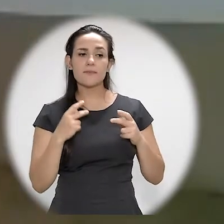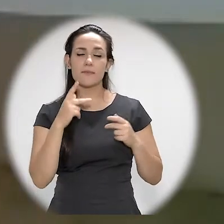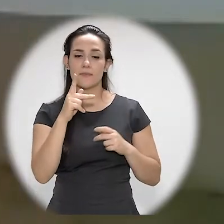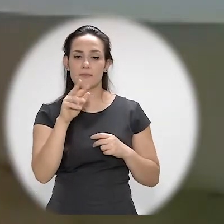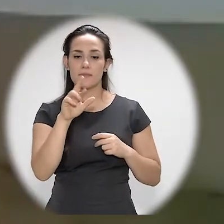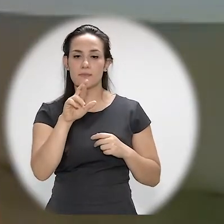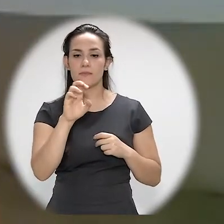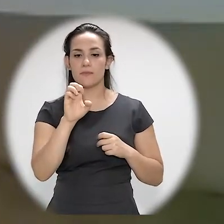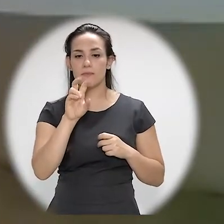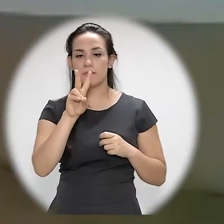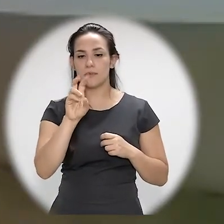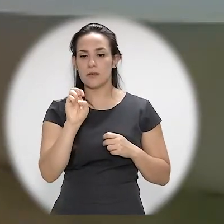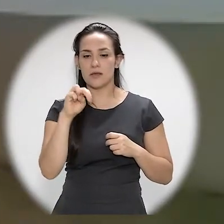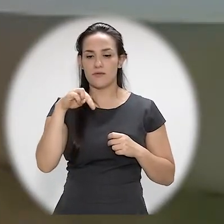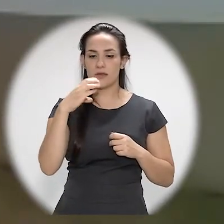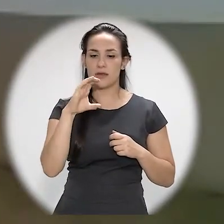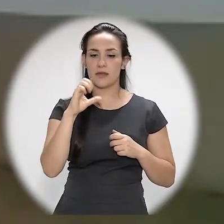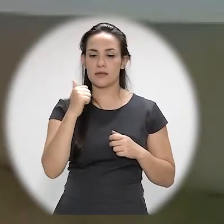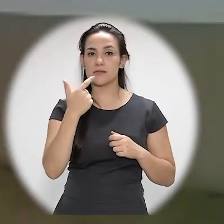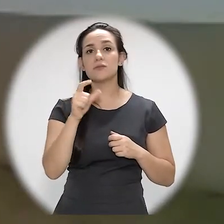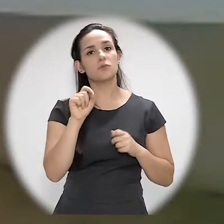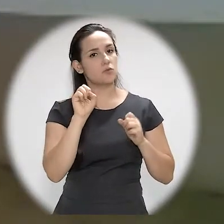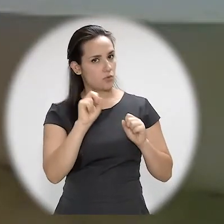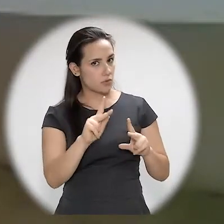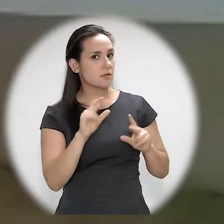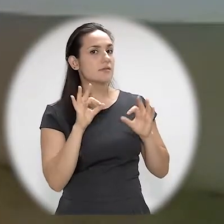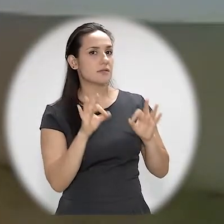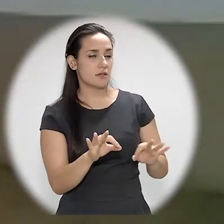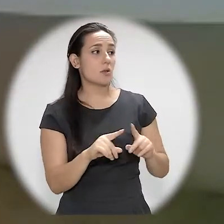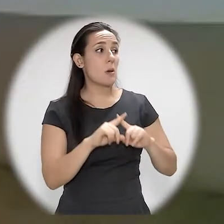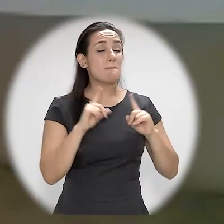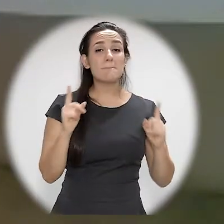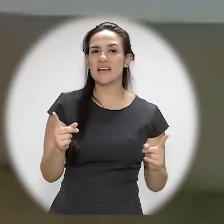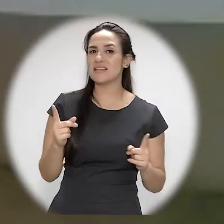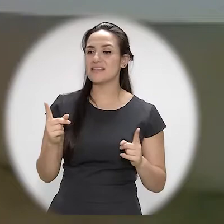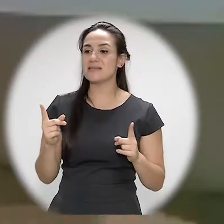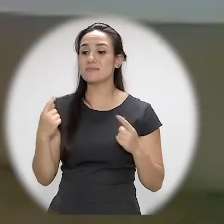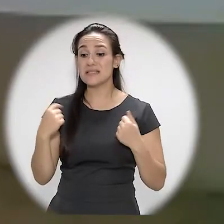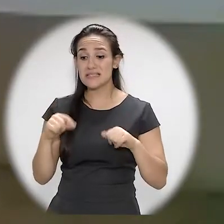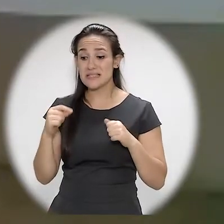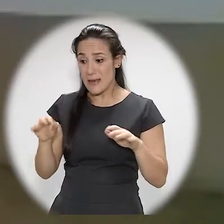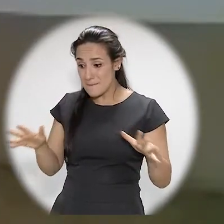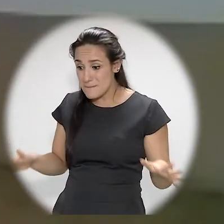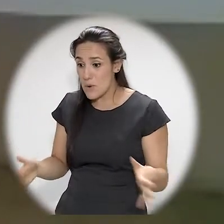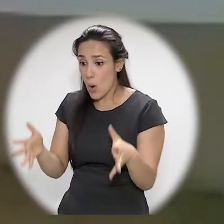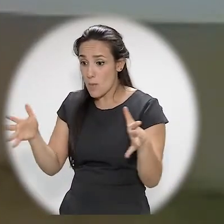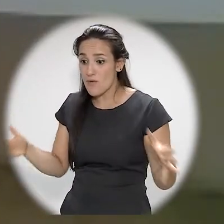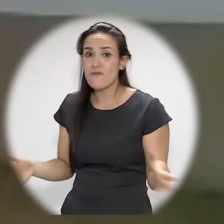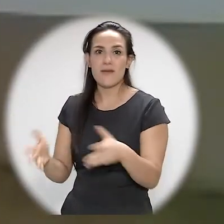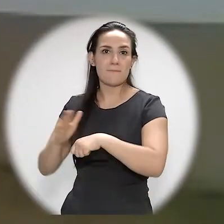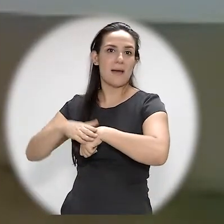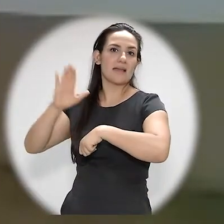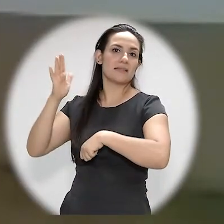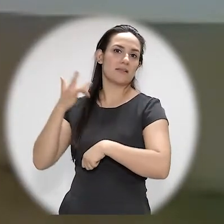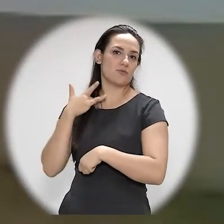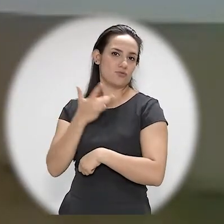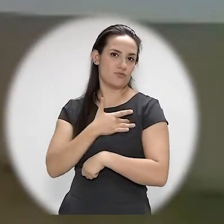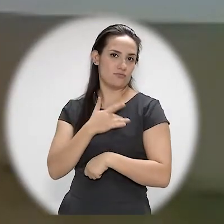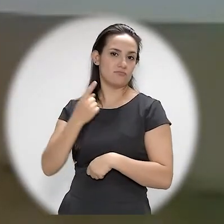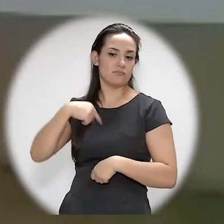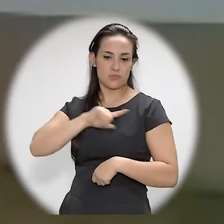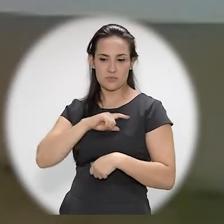não basta a prevenção, é preciso a promoção da saúde. O trabalho está sempre ou degradando ou favorecendo a saúde, e a gente